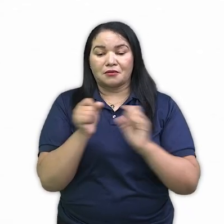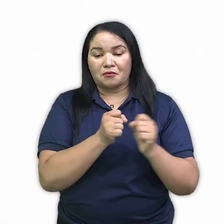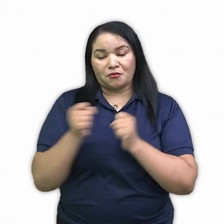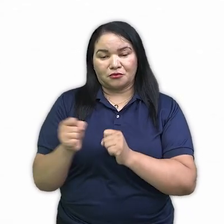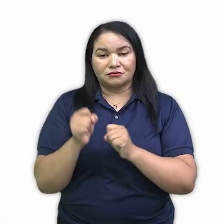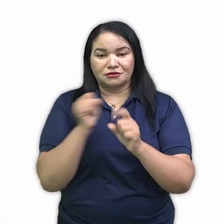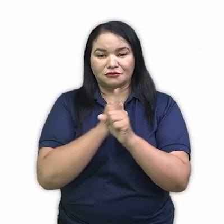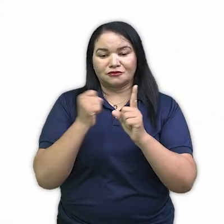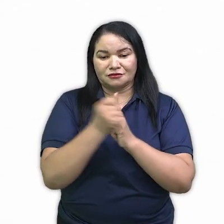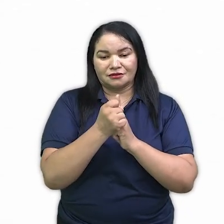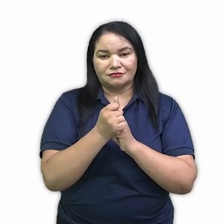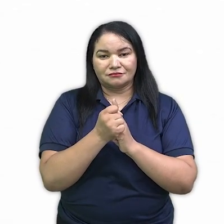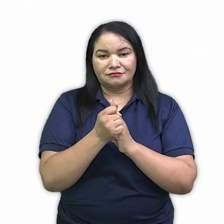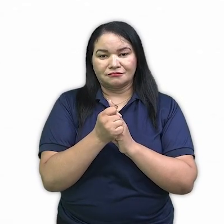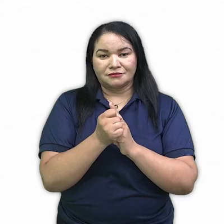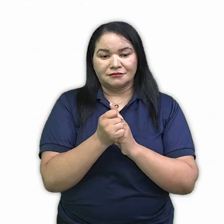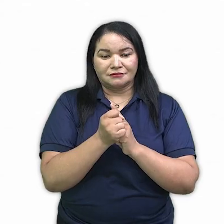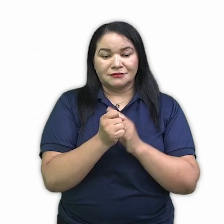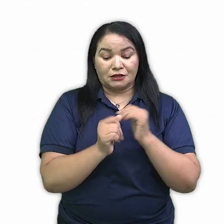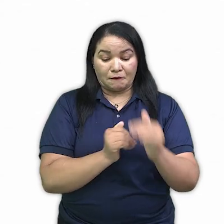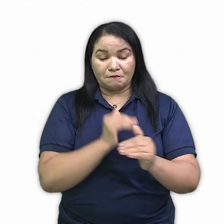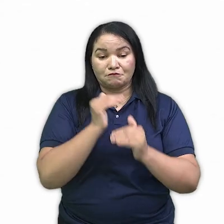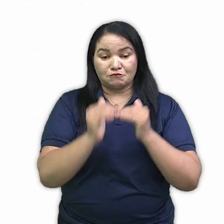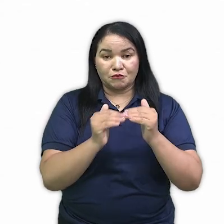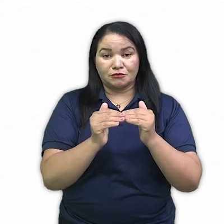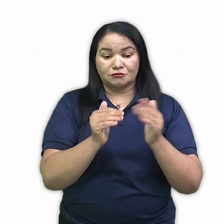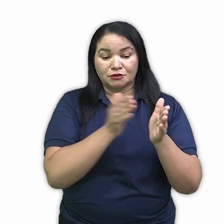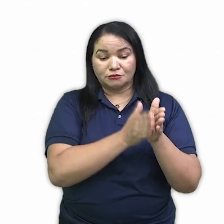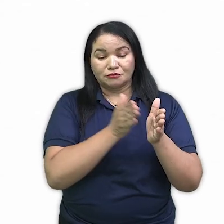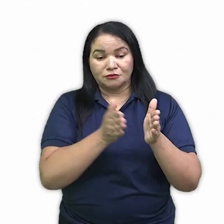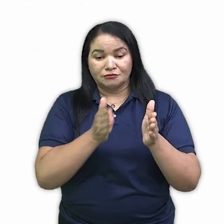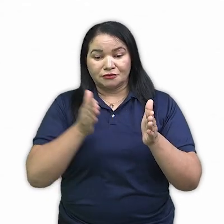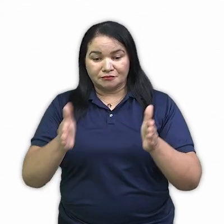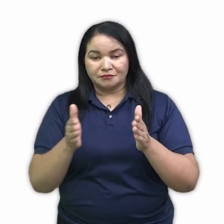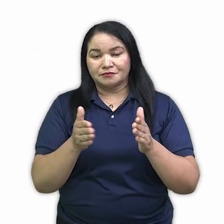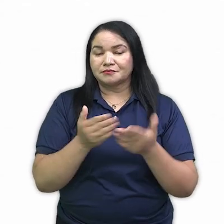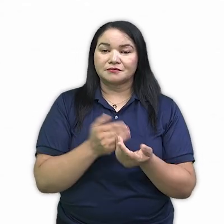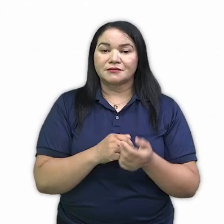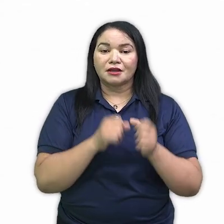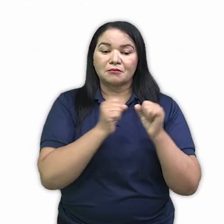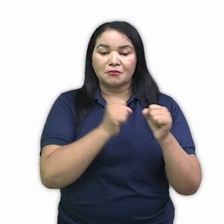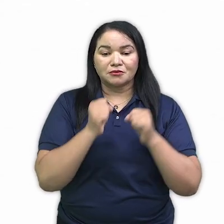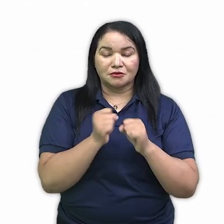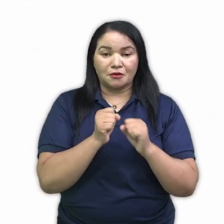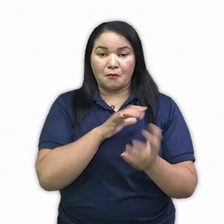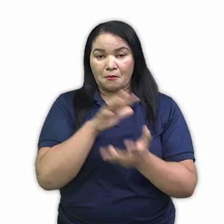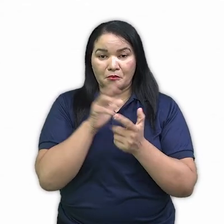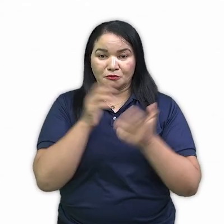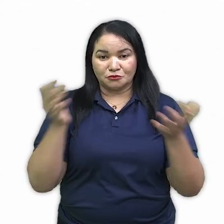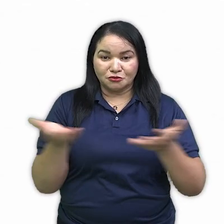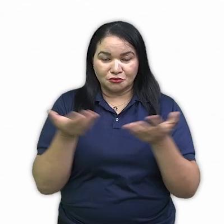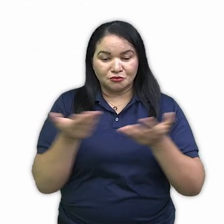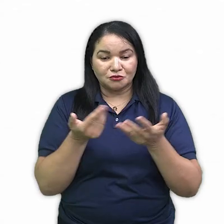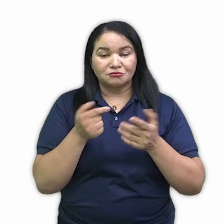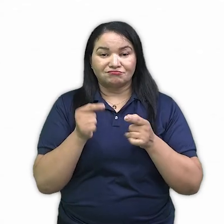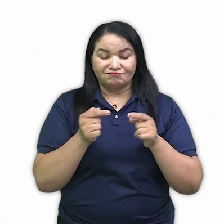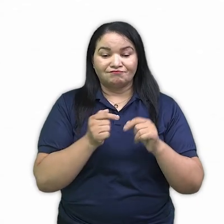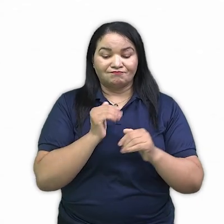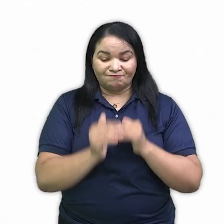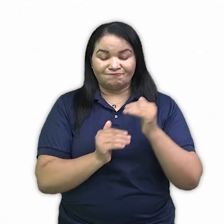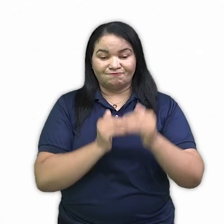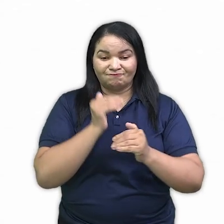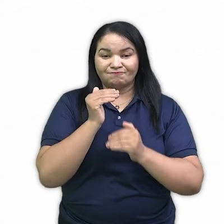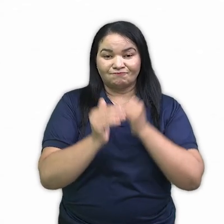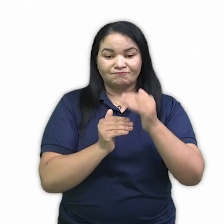poder social. Olha o processo como funciona, essa é a ideia. Política e poder no mundo de hoje passa por esse processo aí,